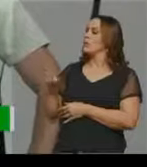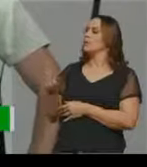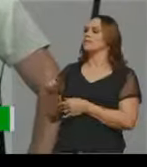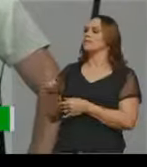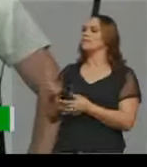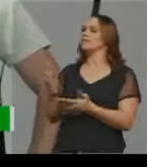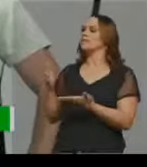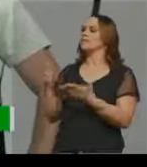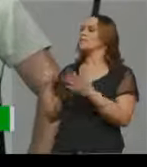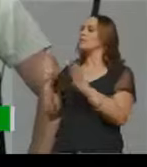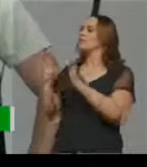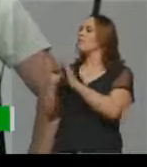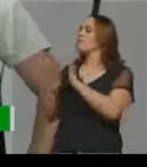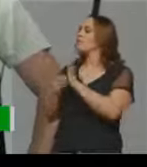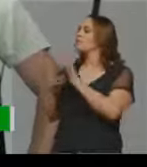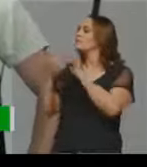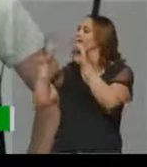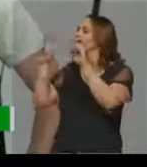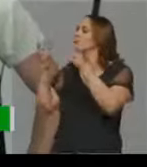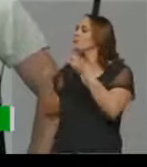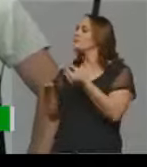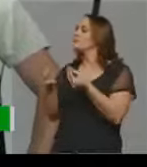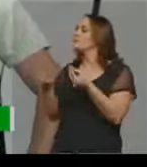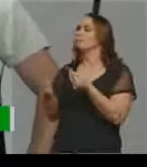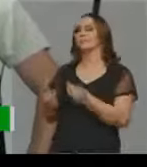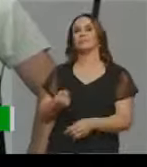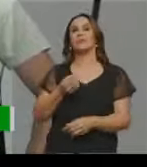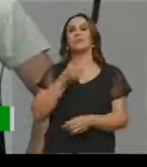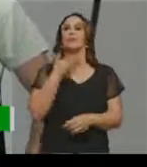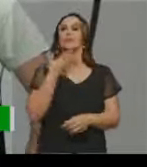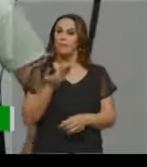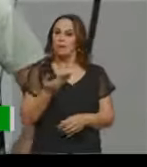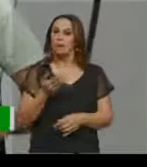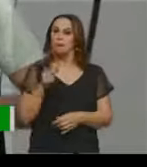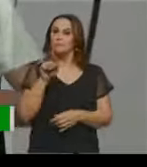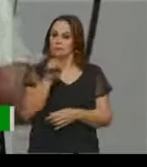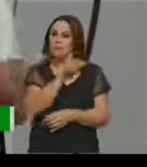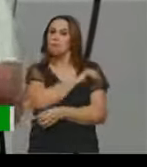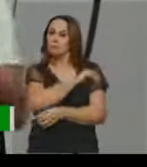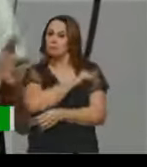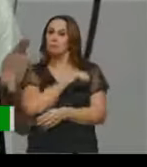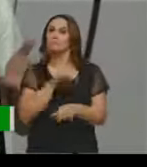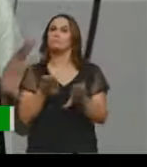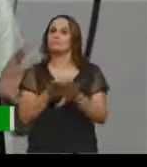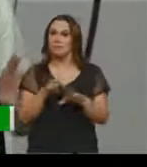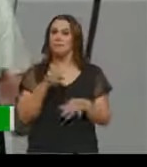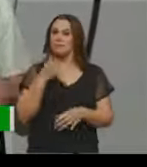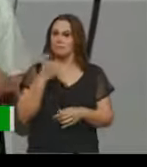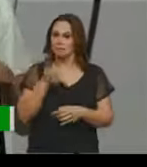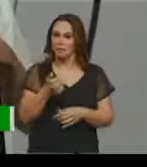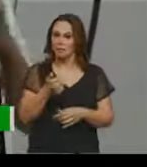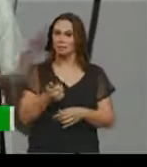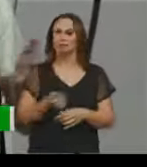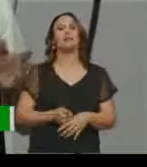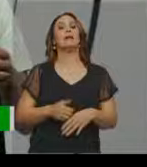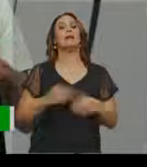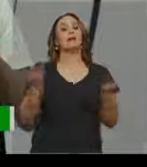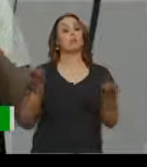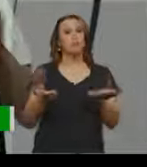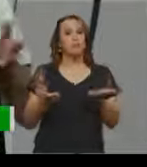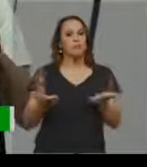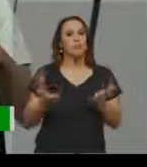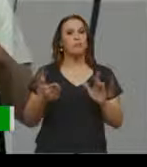também, aluno. Bom, eu falei com os alunos do 7º ano do ensino fundamental sobre tecnologia, né? Da aplicação da